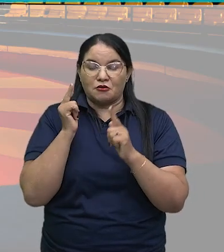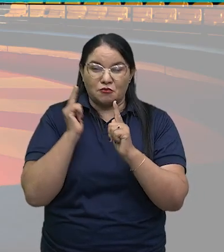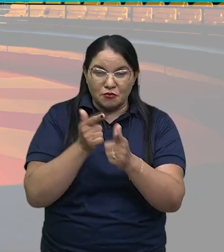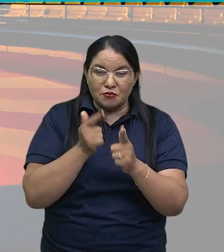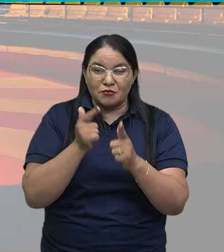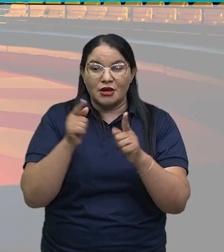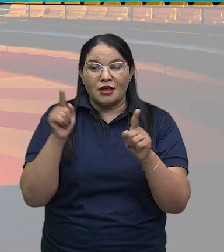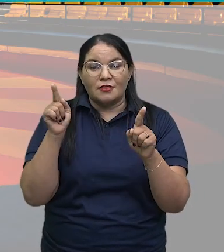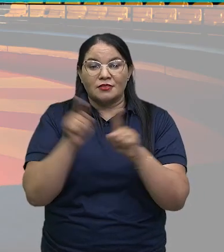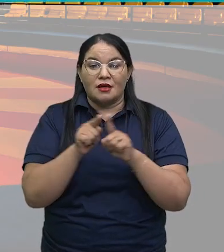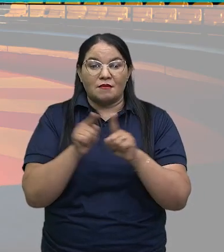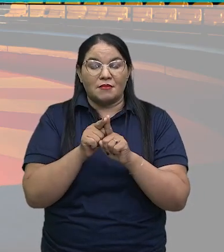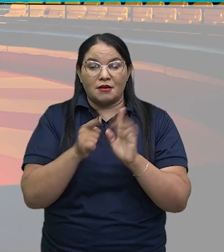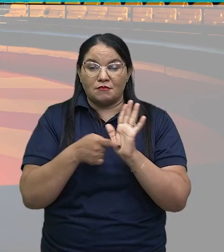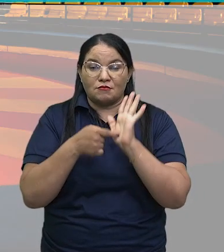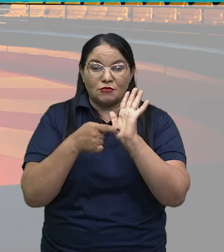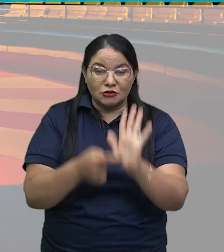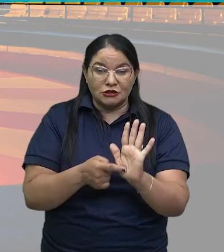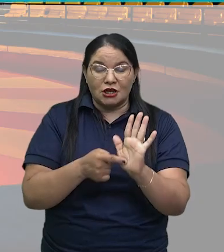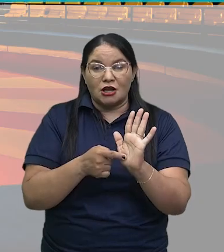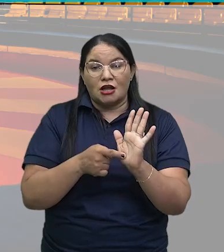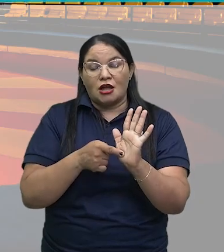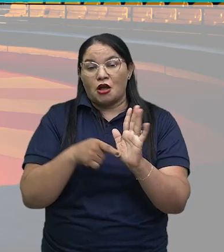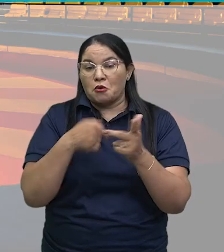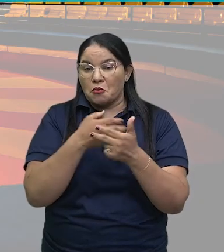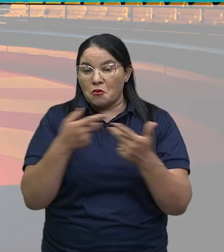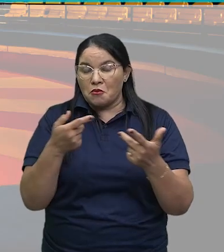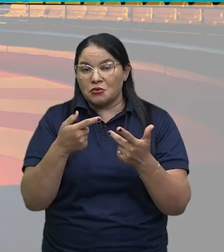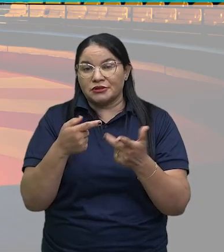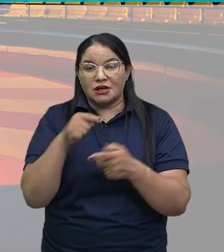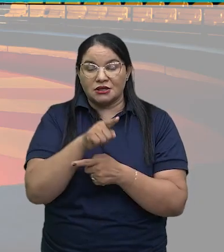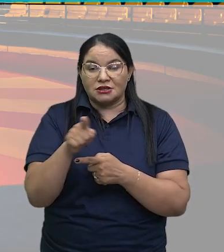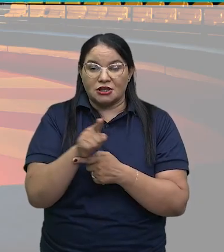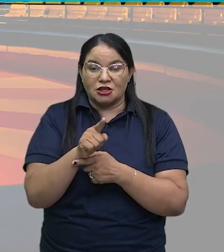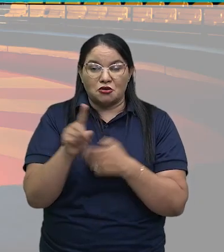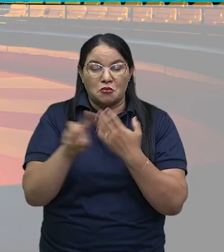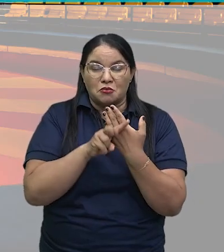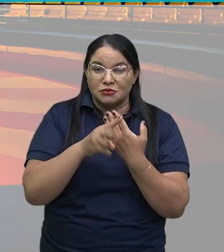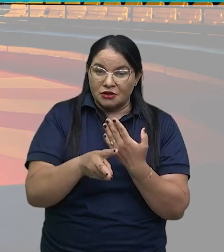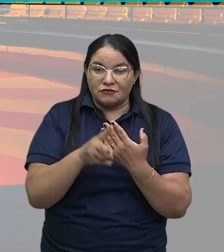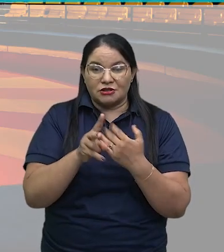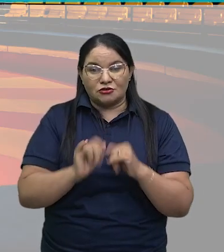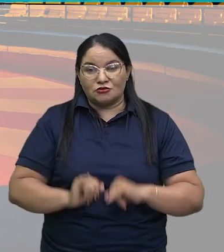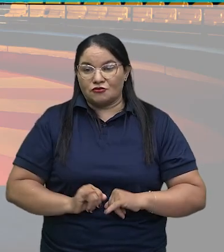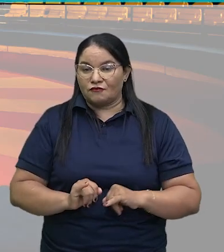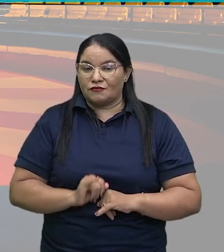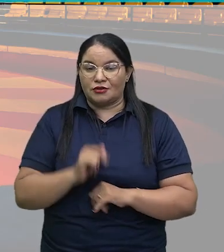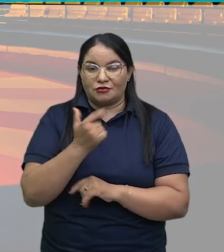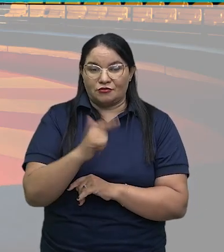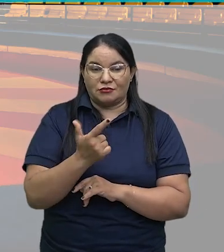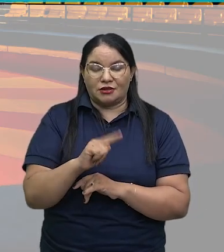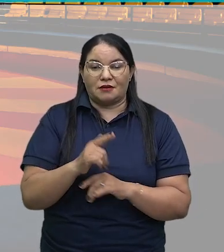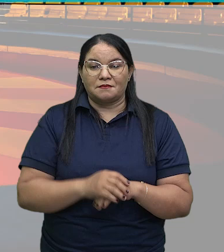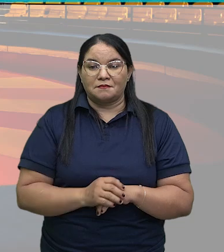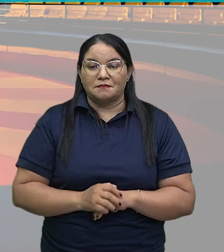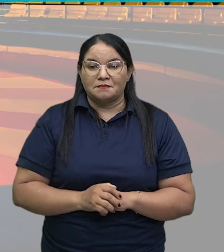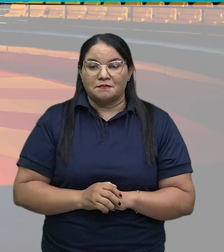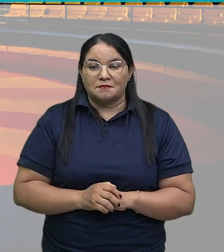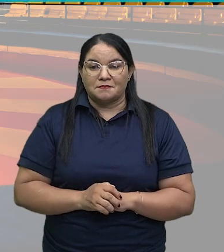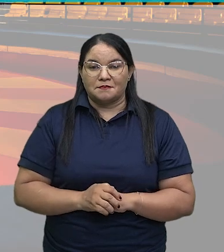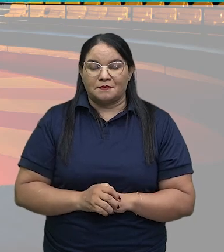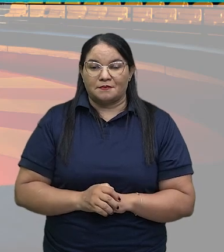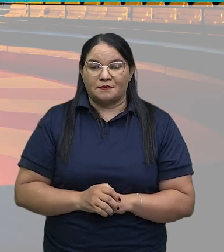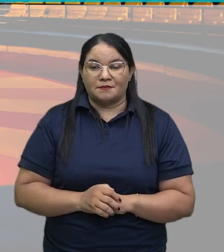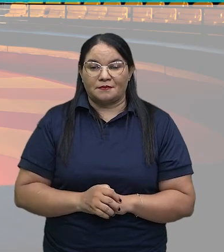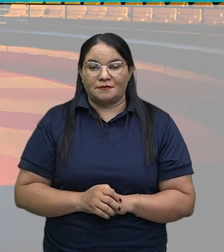ridicularizar a autoridade e encenar o absurdo sem sofrer as consequências diretas que o cidadão comum sofreria.